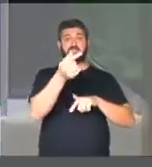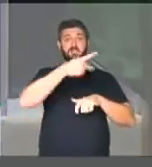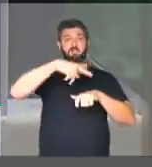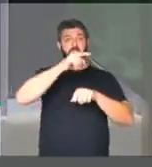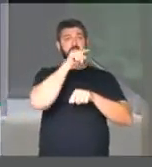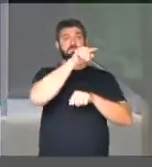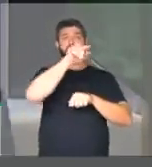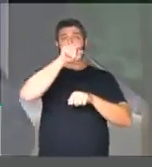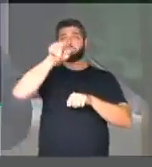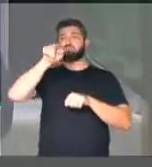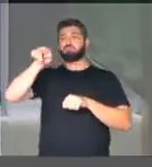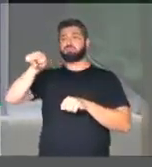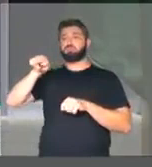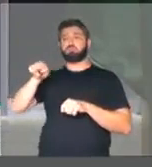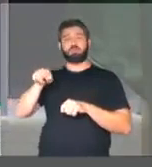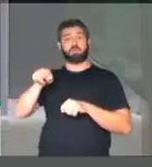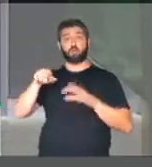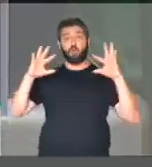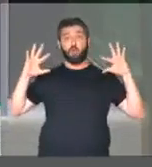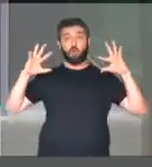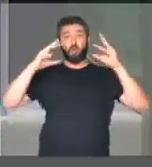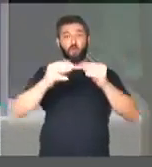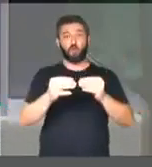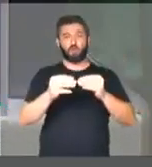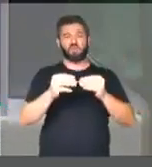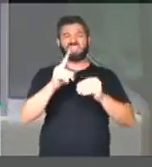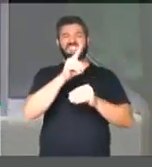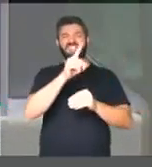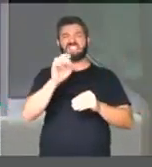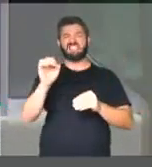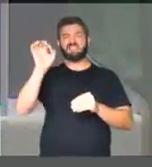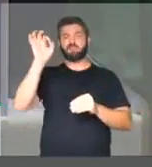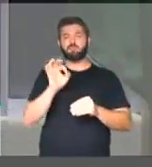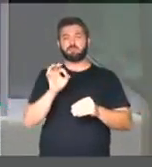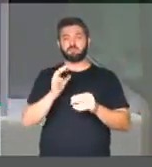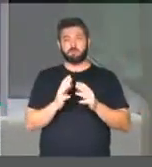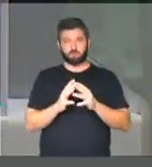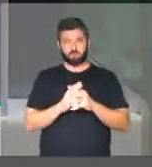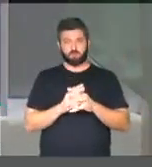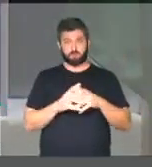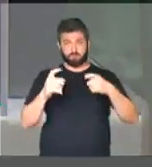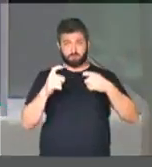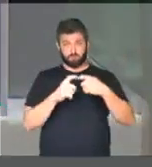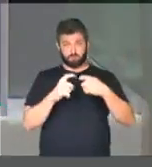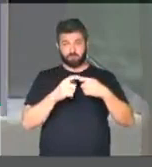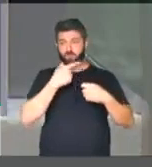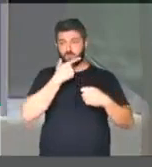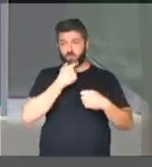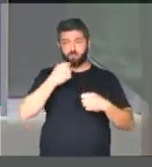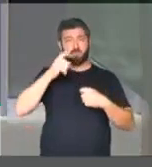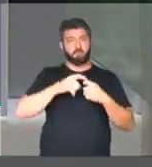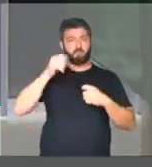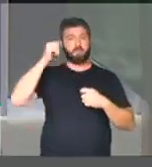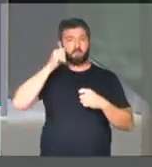países, em todos eles, sem exceção, os médicos e médicas